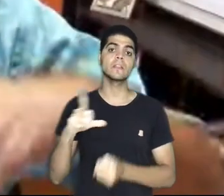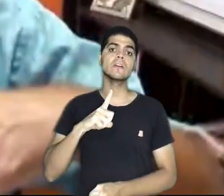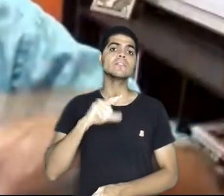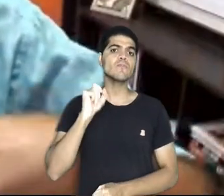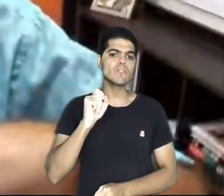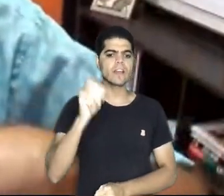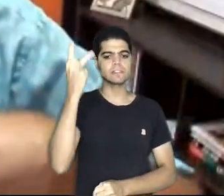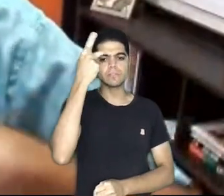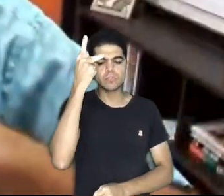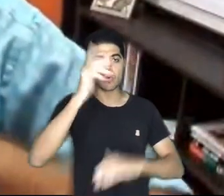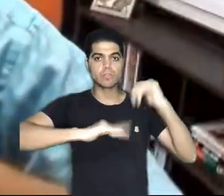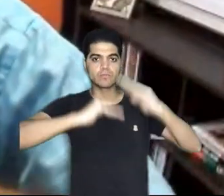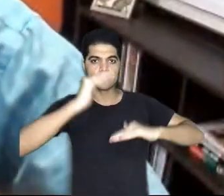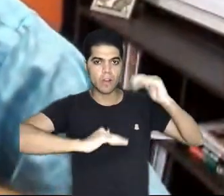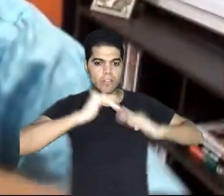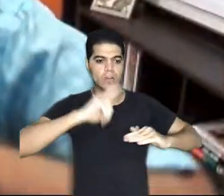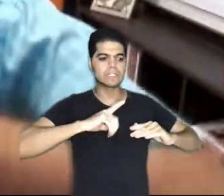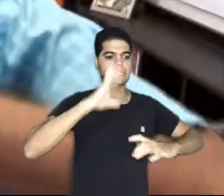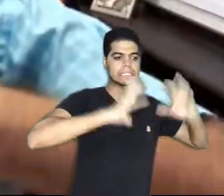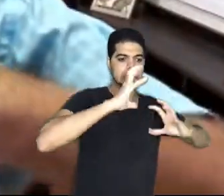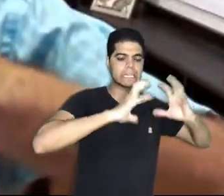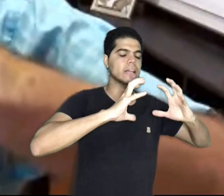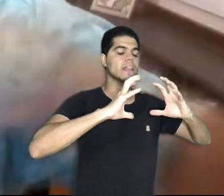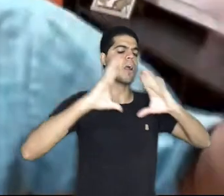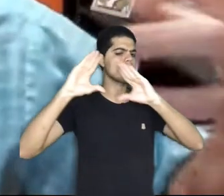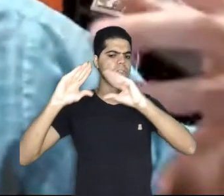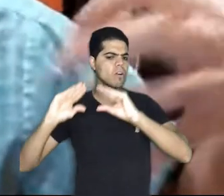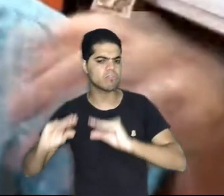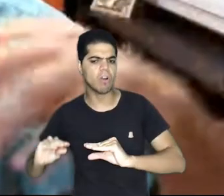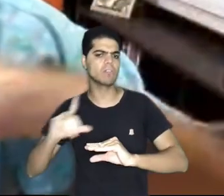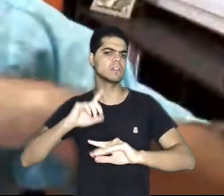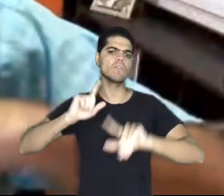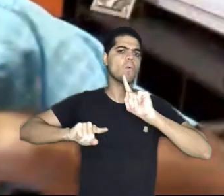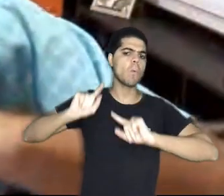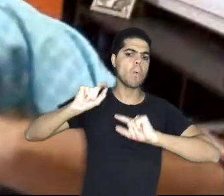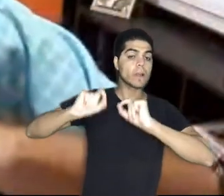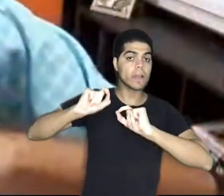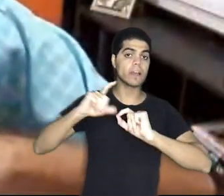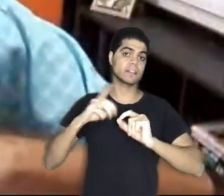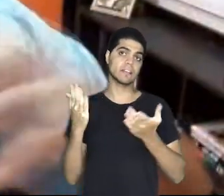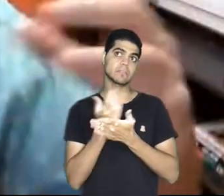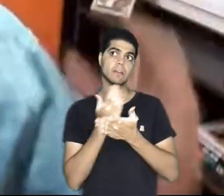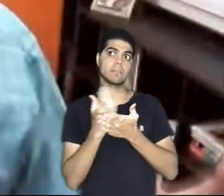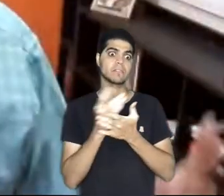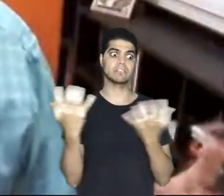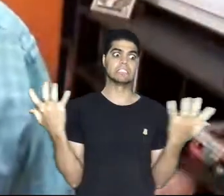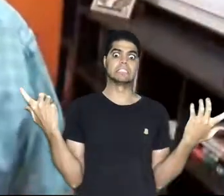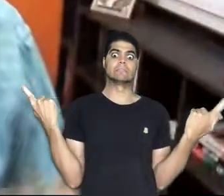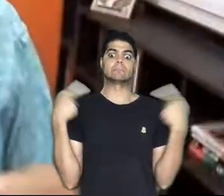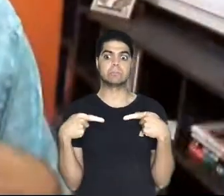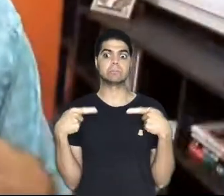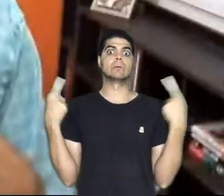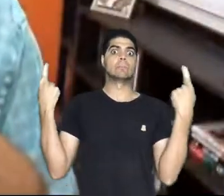entre os historiadores profissionais tendem a ser menos radicais, tendem a ser menos